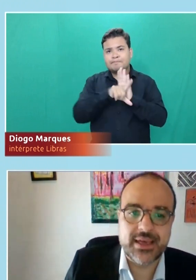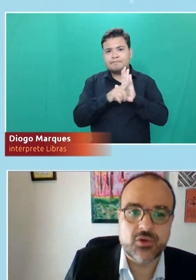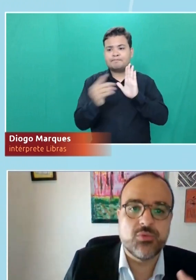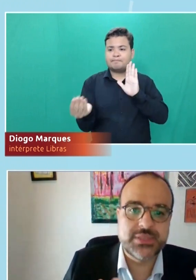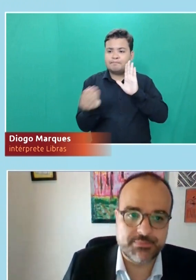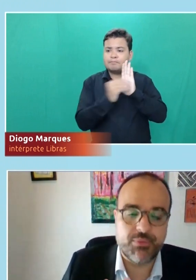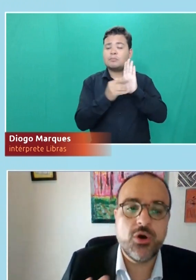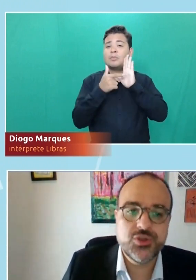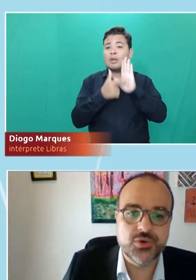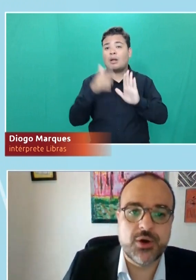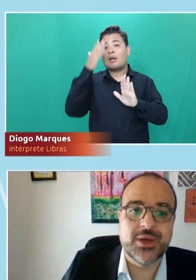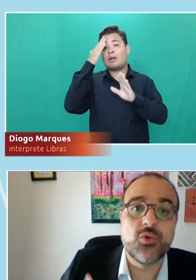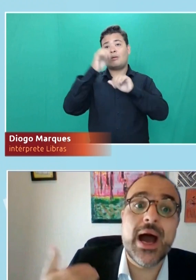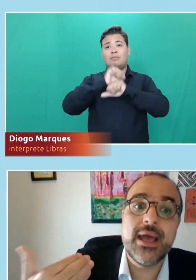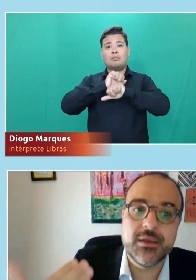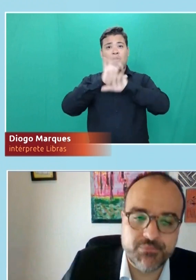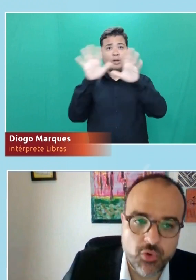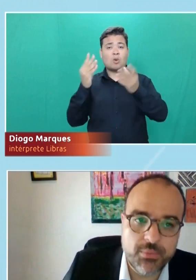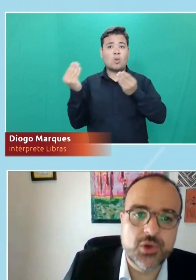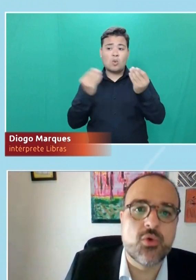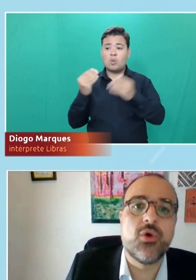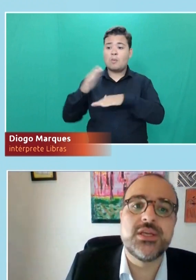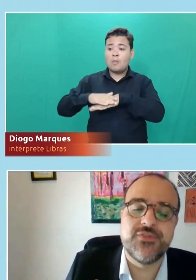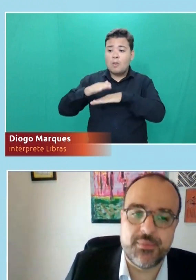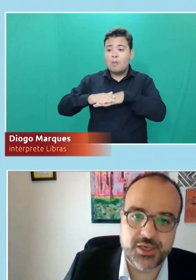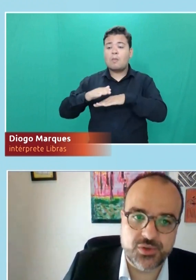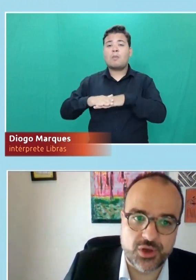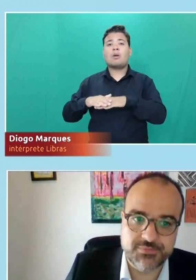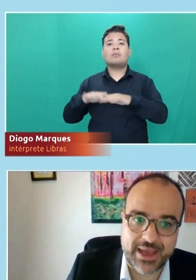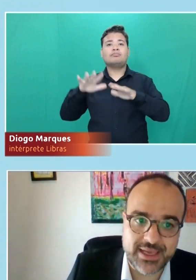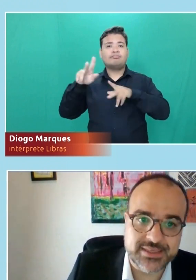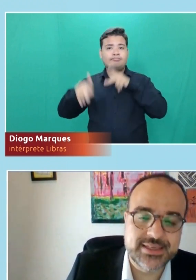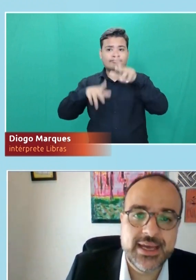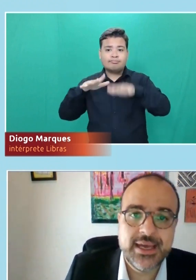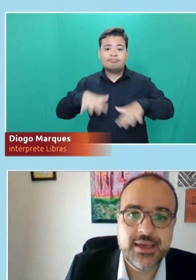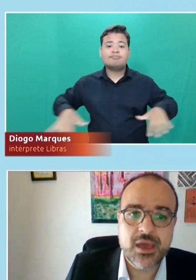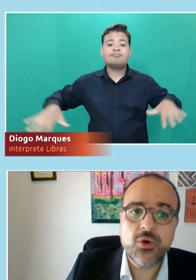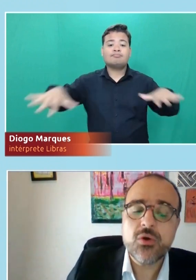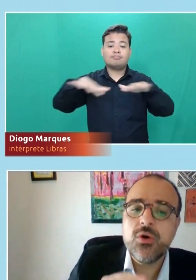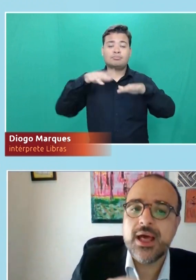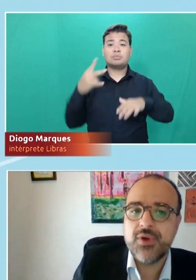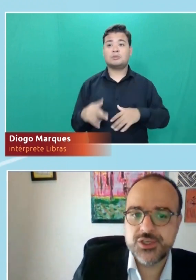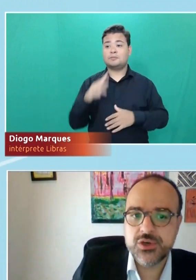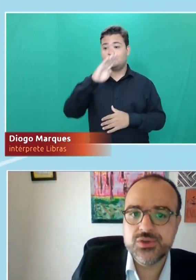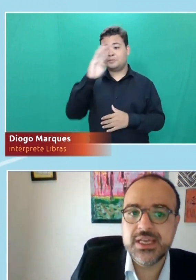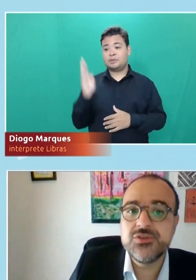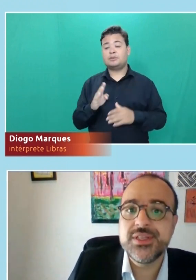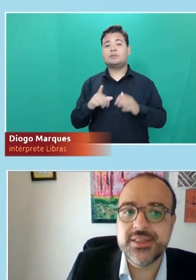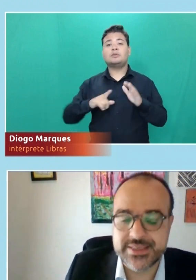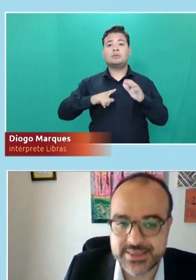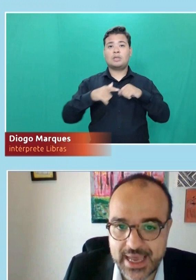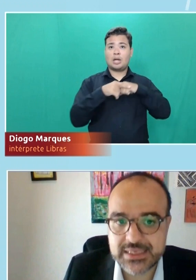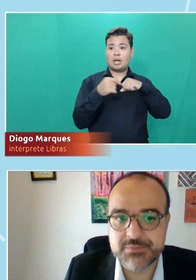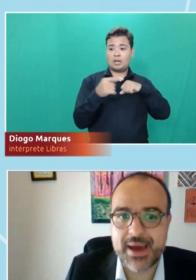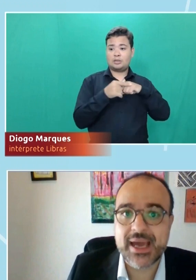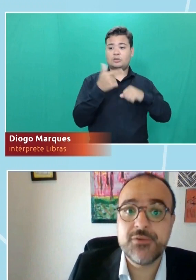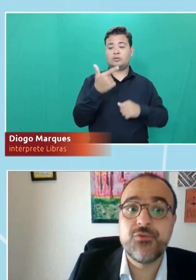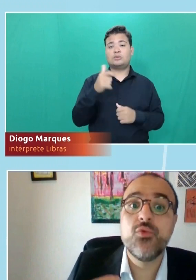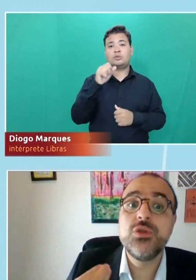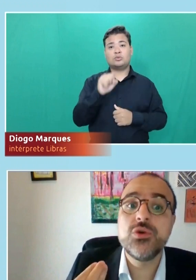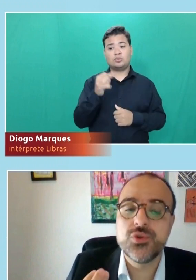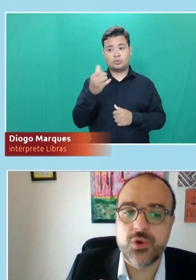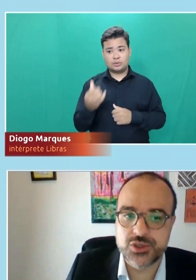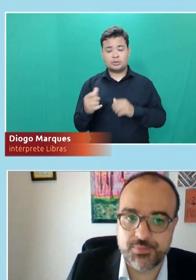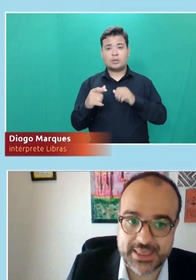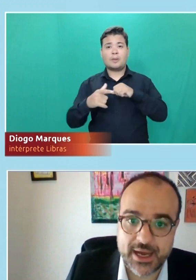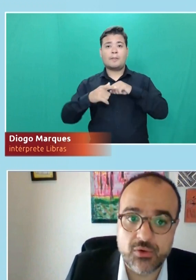clara a maneira como se pode ou não atuar em público coletivamente no nosso país, que colocou lá no artigo 286,